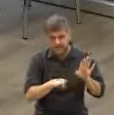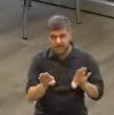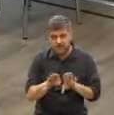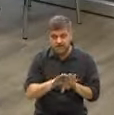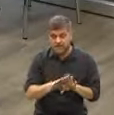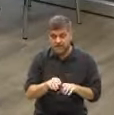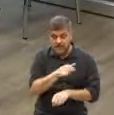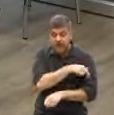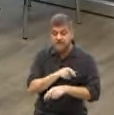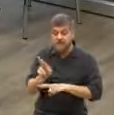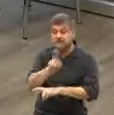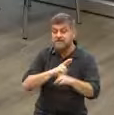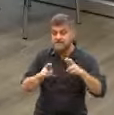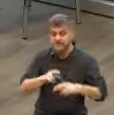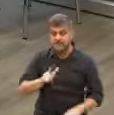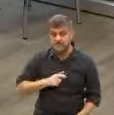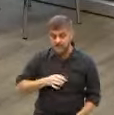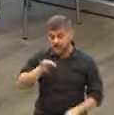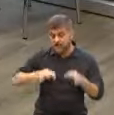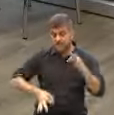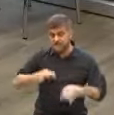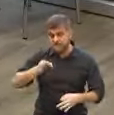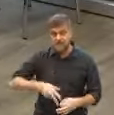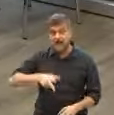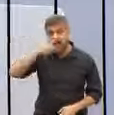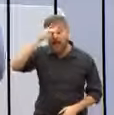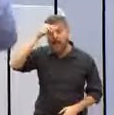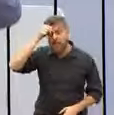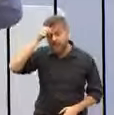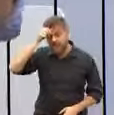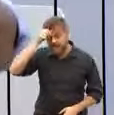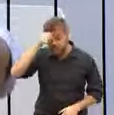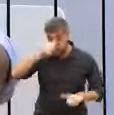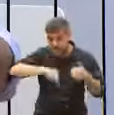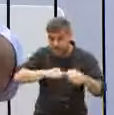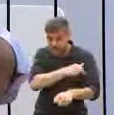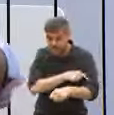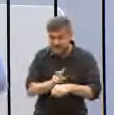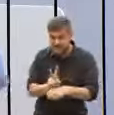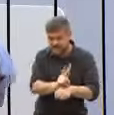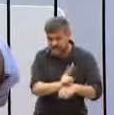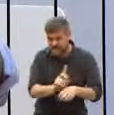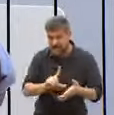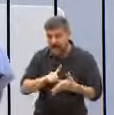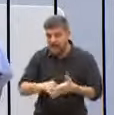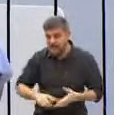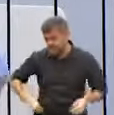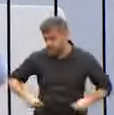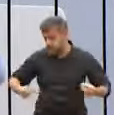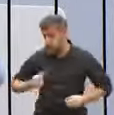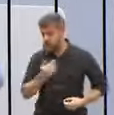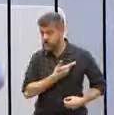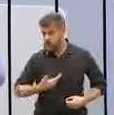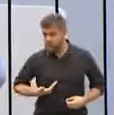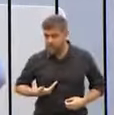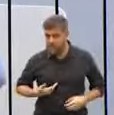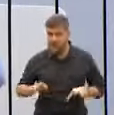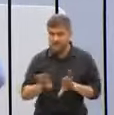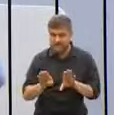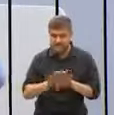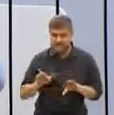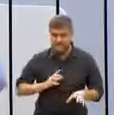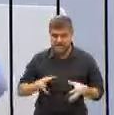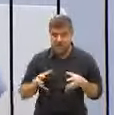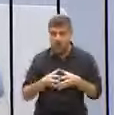de fiscalização de Tribunal de Contas. Primeiro, nós somos fiscalizados pela Prefeitura, primeiro, Tribunal de Contas depois, quando é verba do CMDCA,